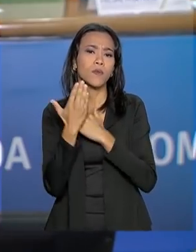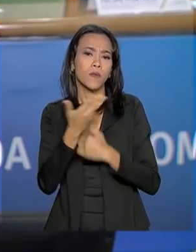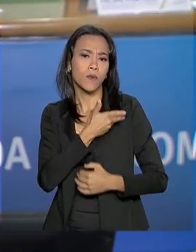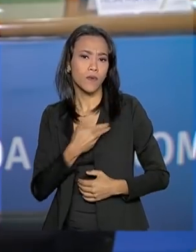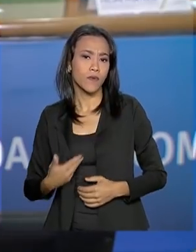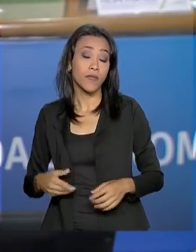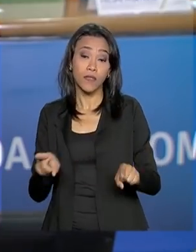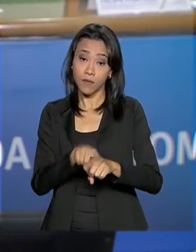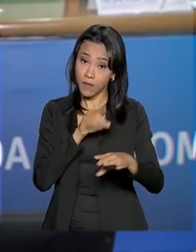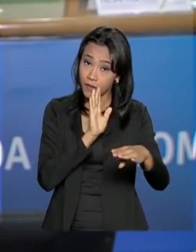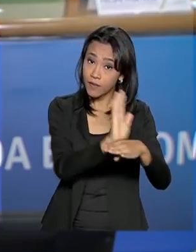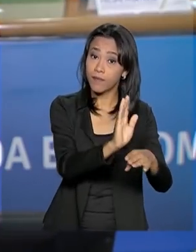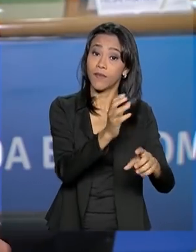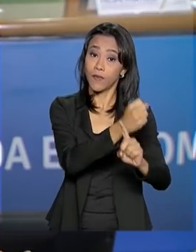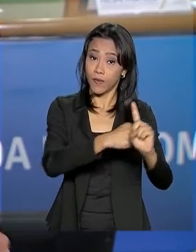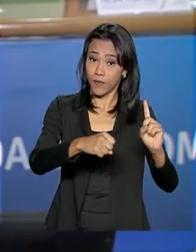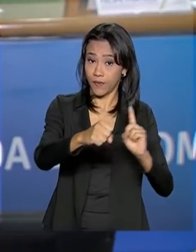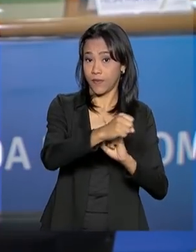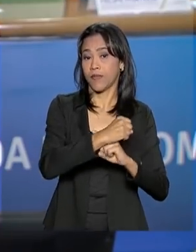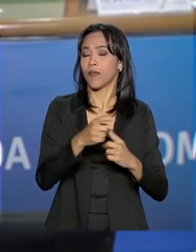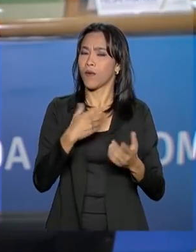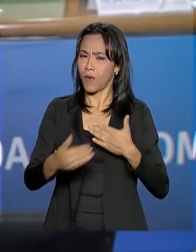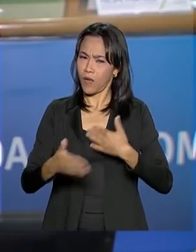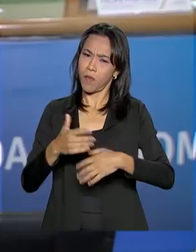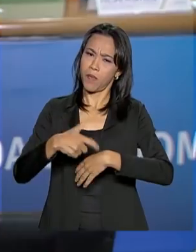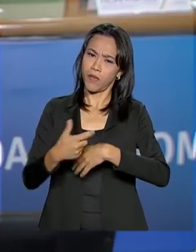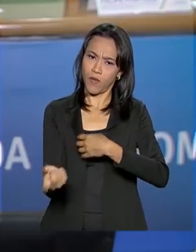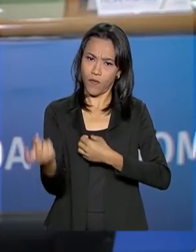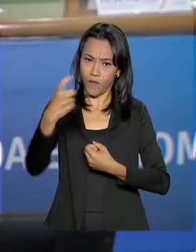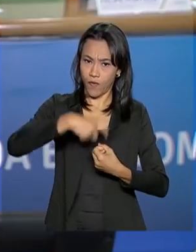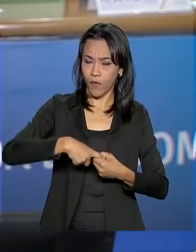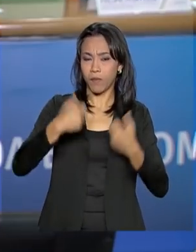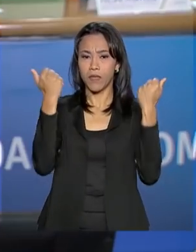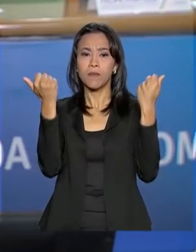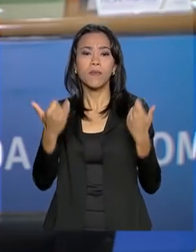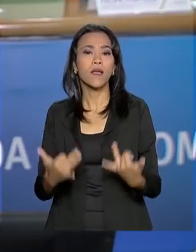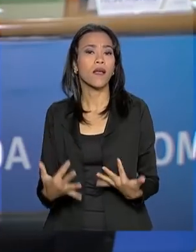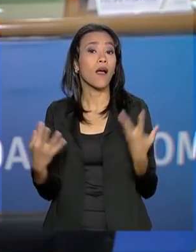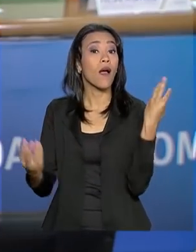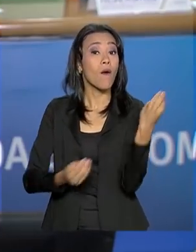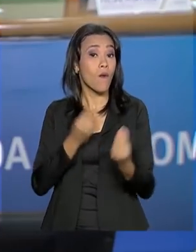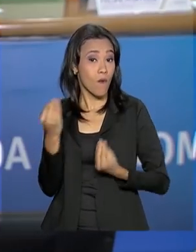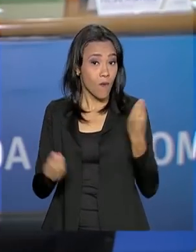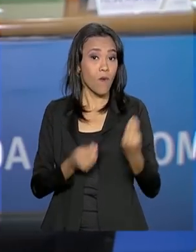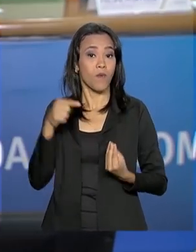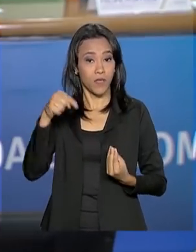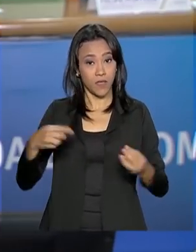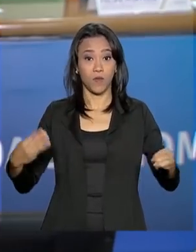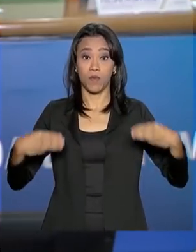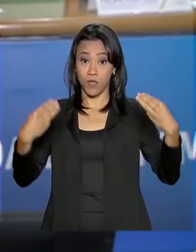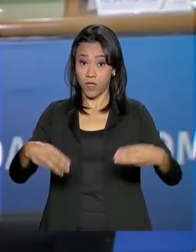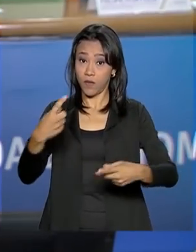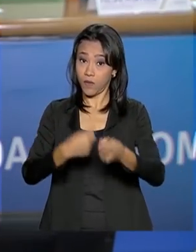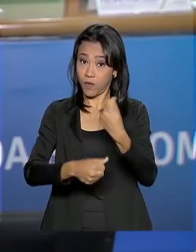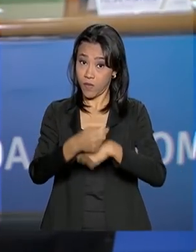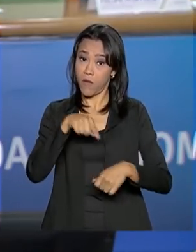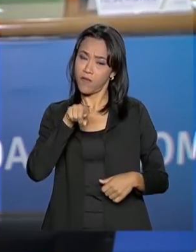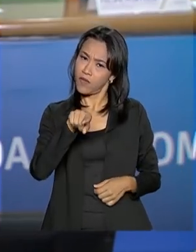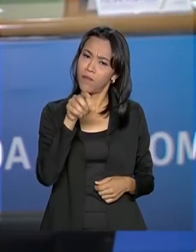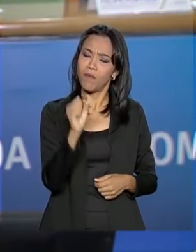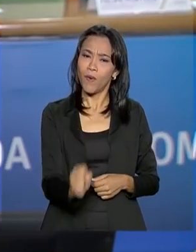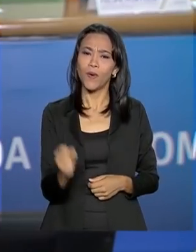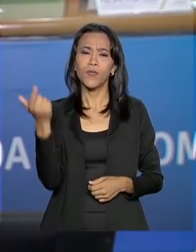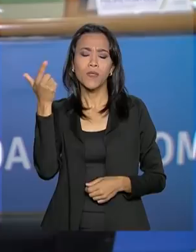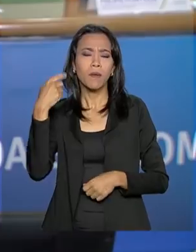também para a população. Eu volto a qualquer momento na programação para falar como que está essa explicação aqui no Ministério da Economia. Você pode